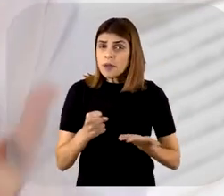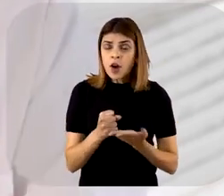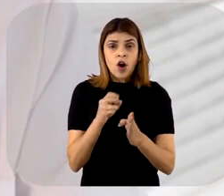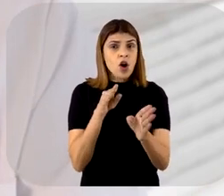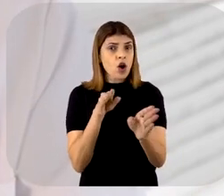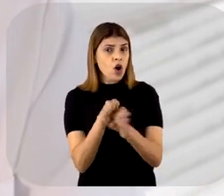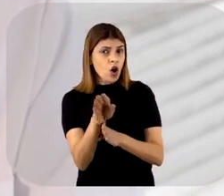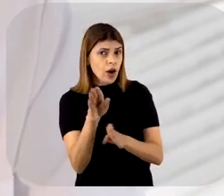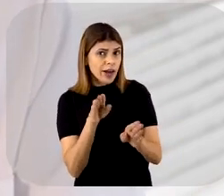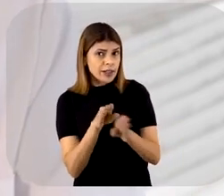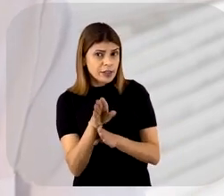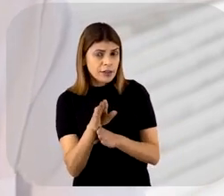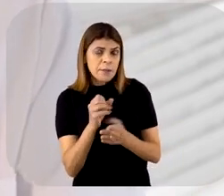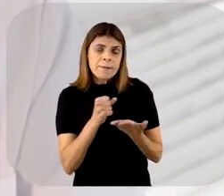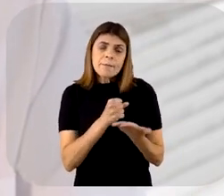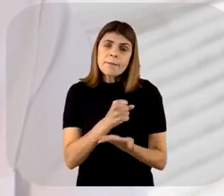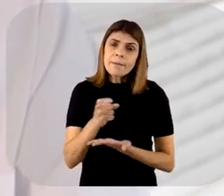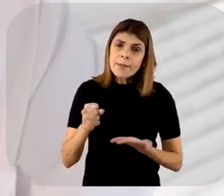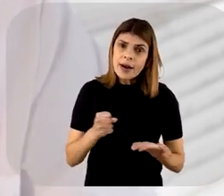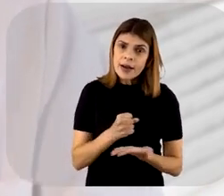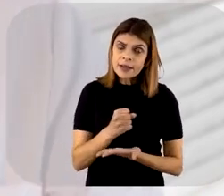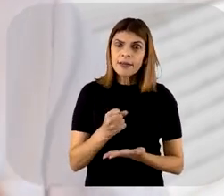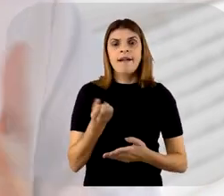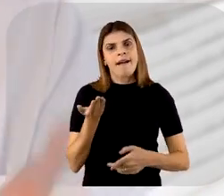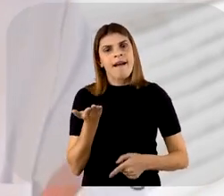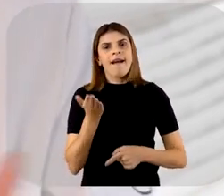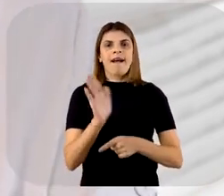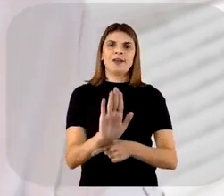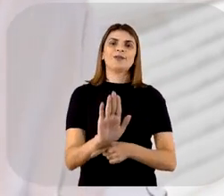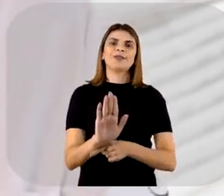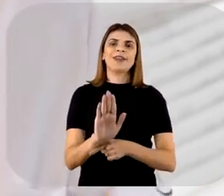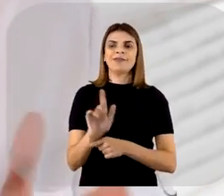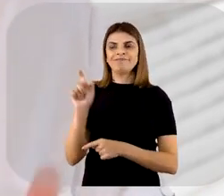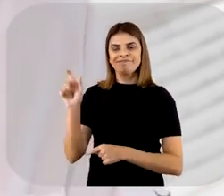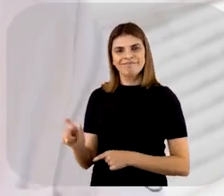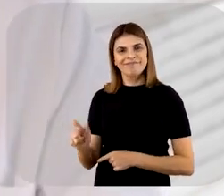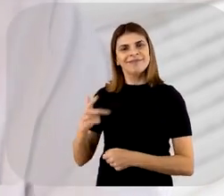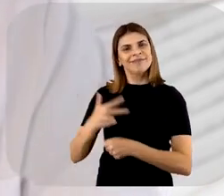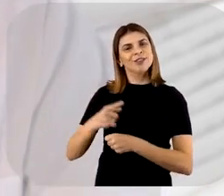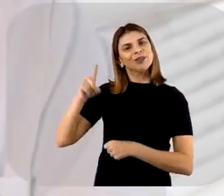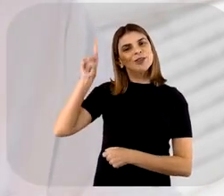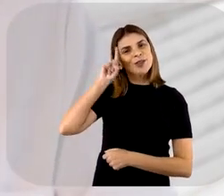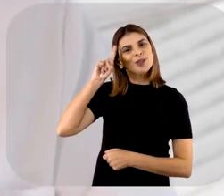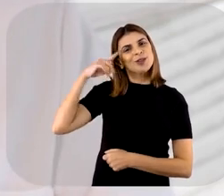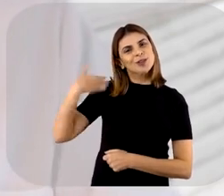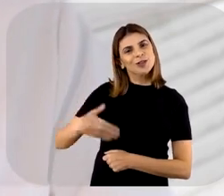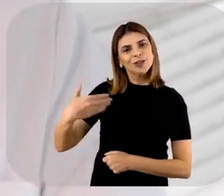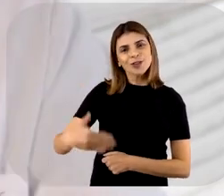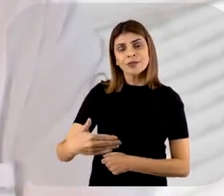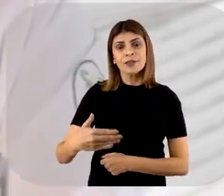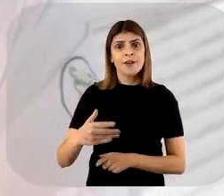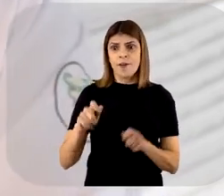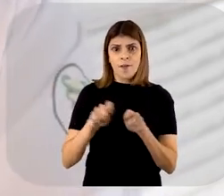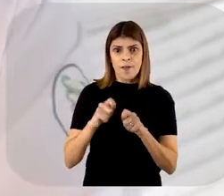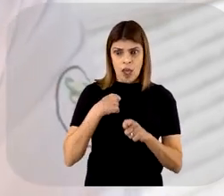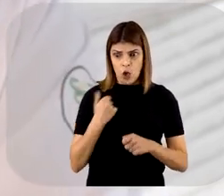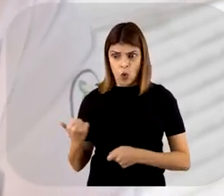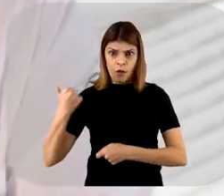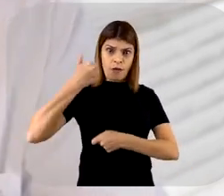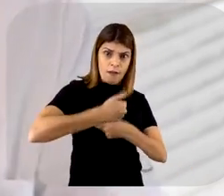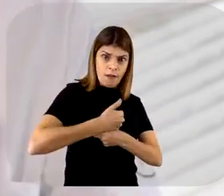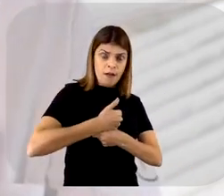essas orientações básicas vão ajudá-lo no dia a dia, porque vocês não vão fazer por